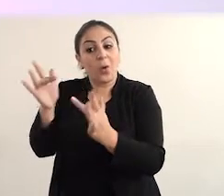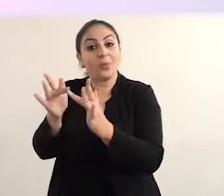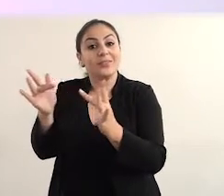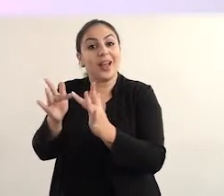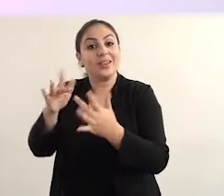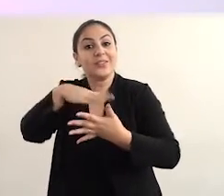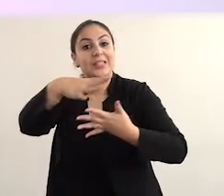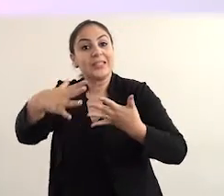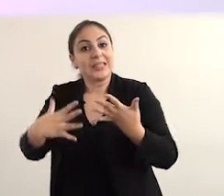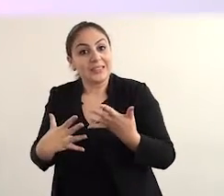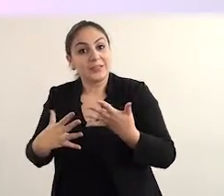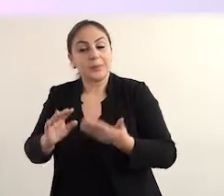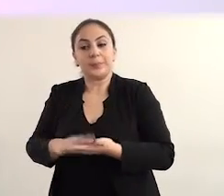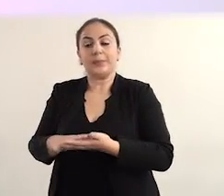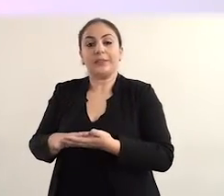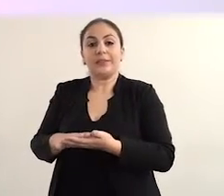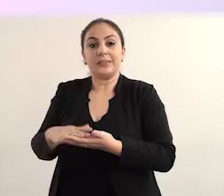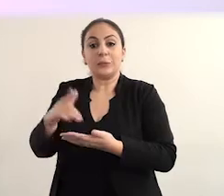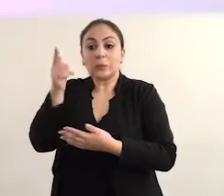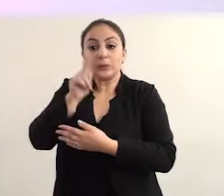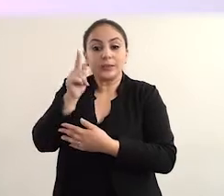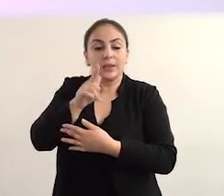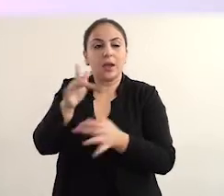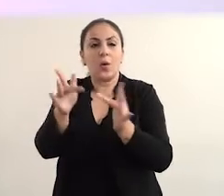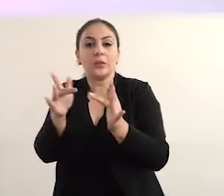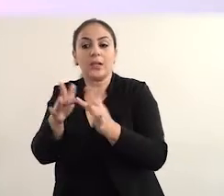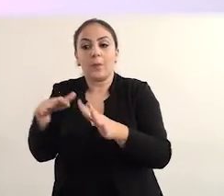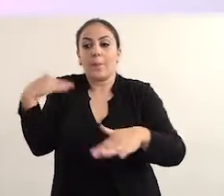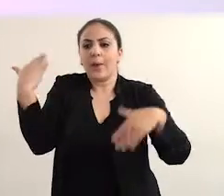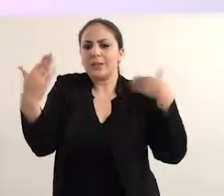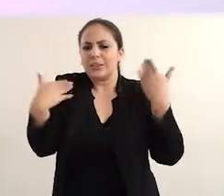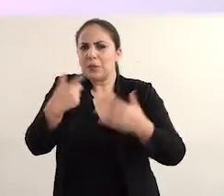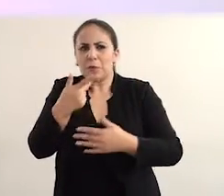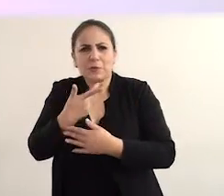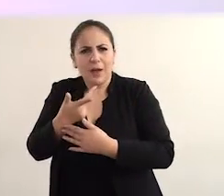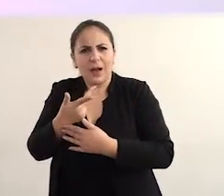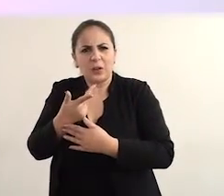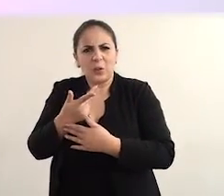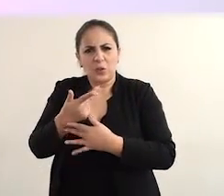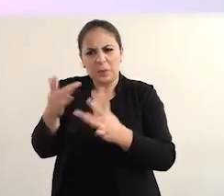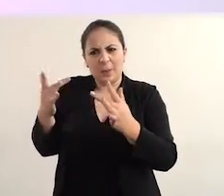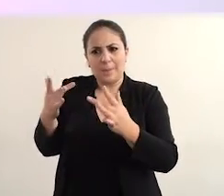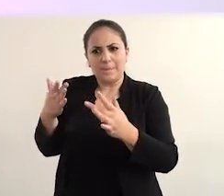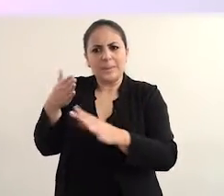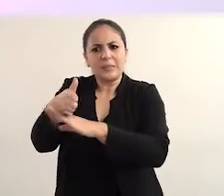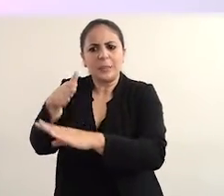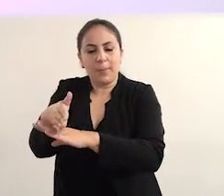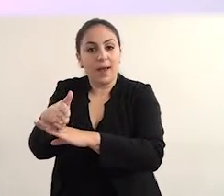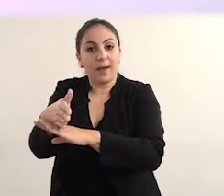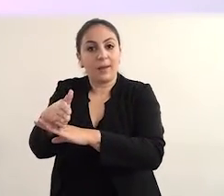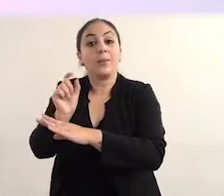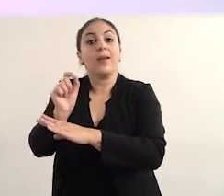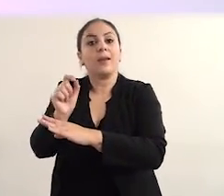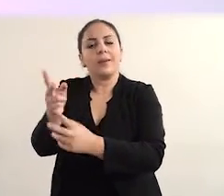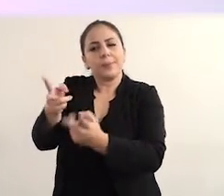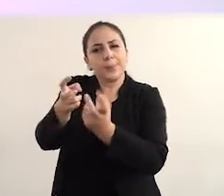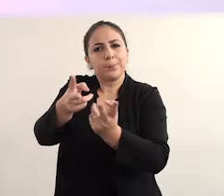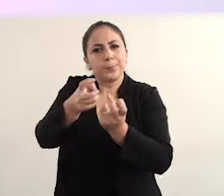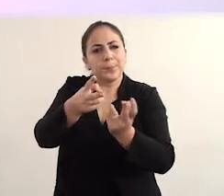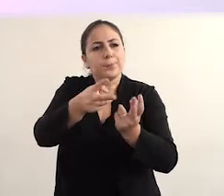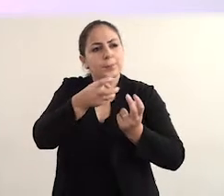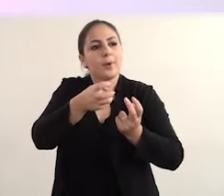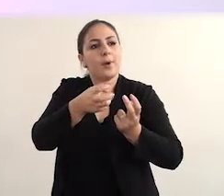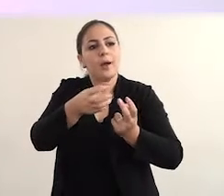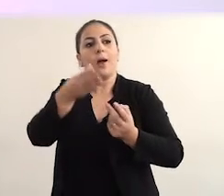né, vivenciar o passeio, mas vivenciar, que eu digo, e ir significando as coisas com ele, e criando memórias, né,